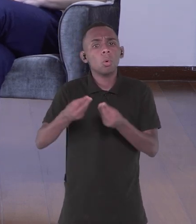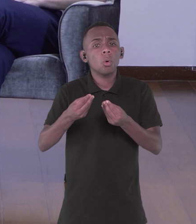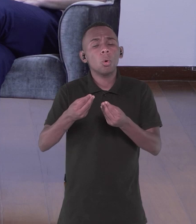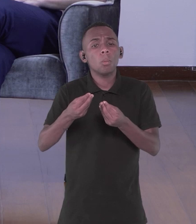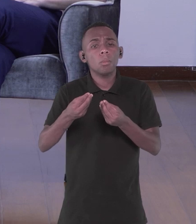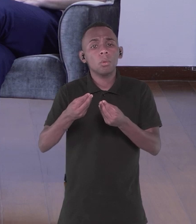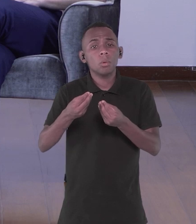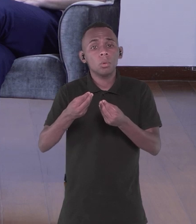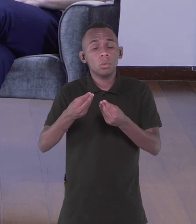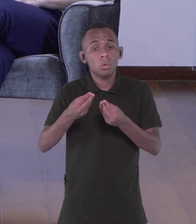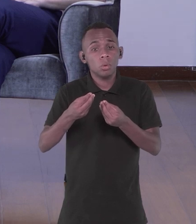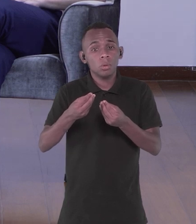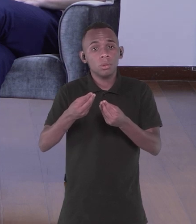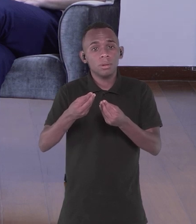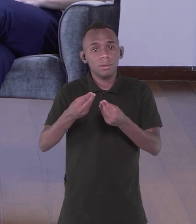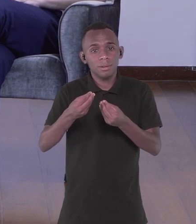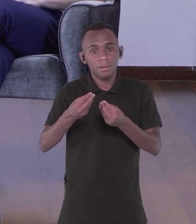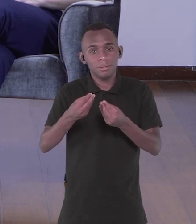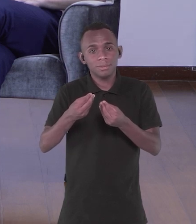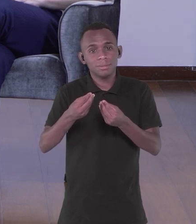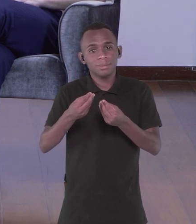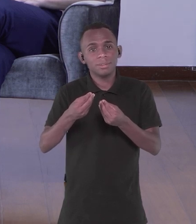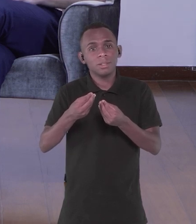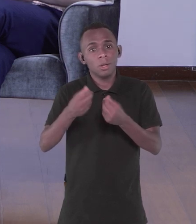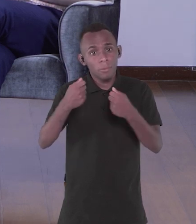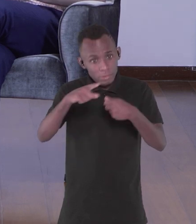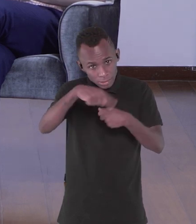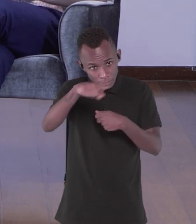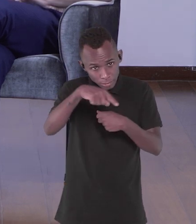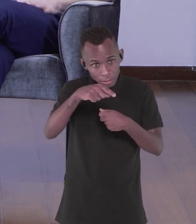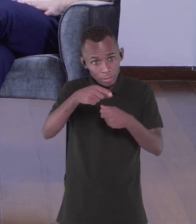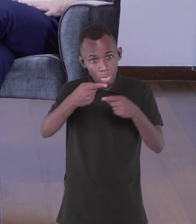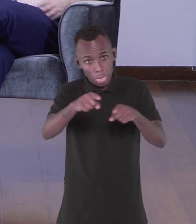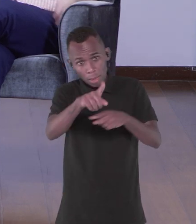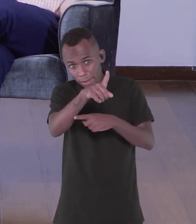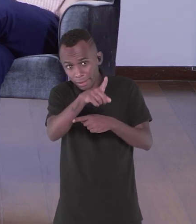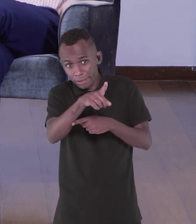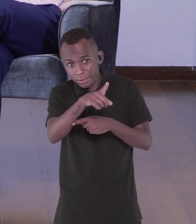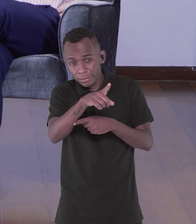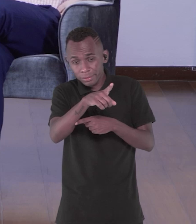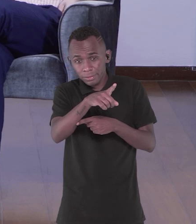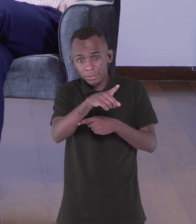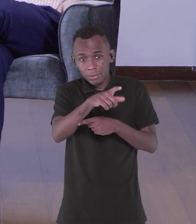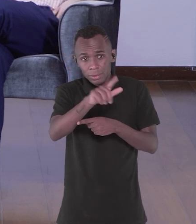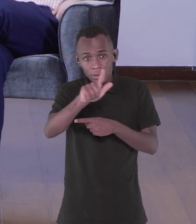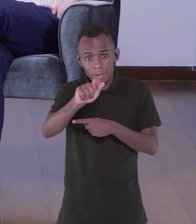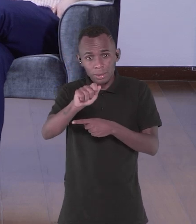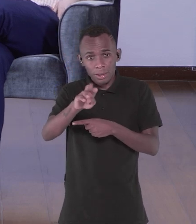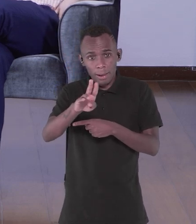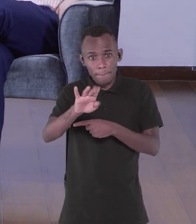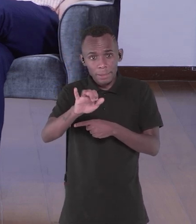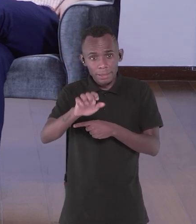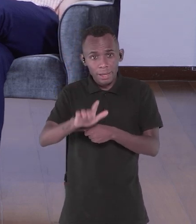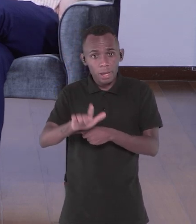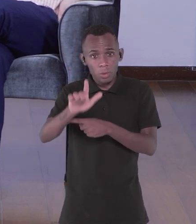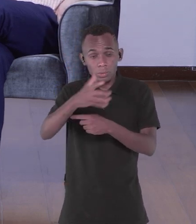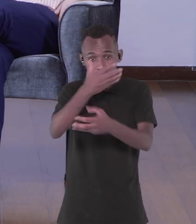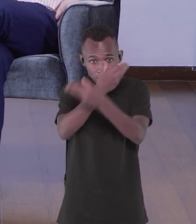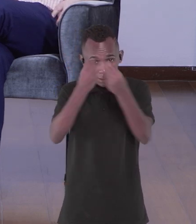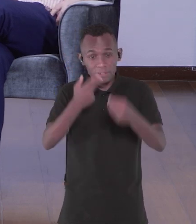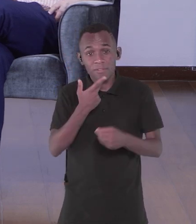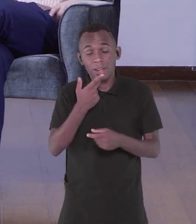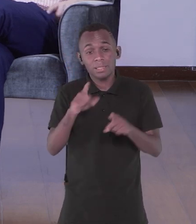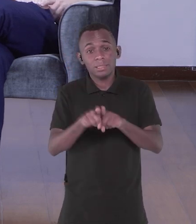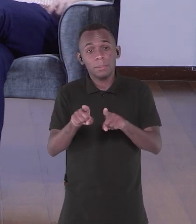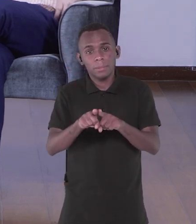Gabriel? Aliás, eu disse que vocês têm que processar ele, gente, não? Que é o seguinte, tá vendo que eu tinha esquecido de falar. Tem